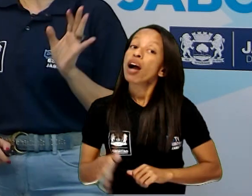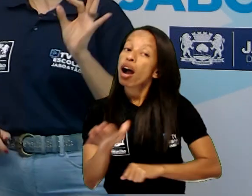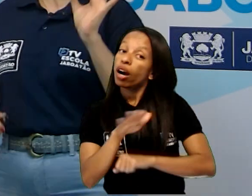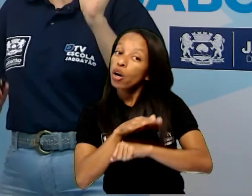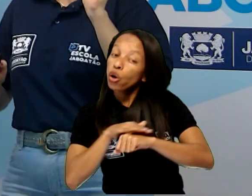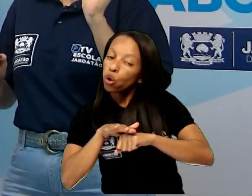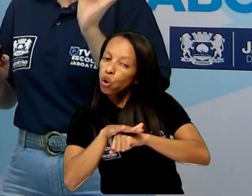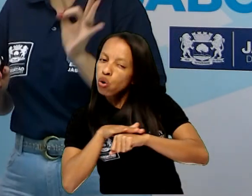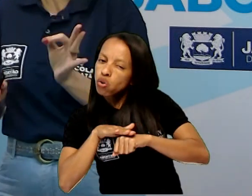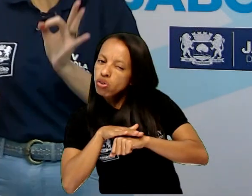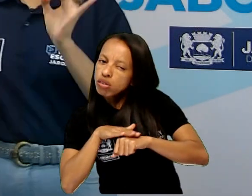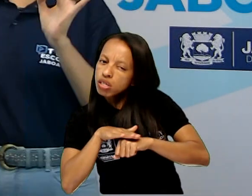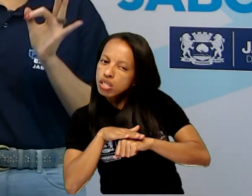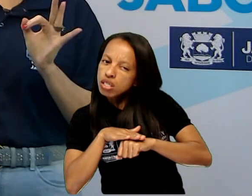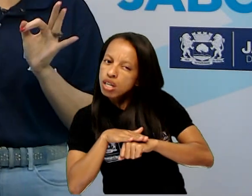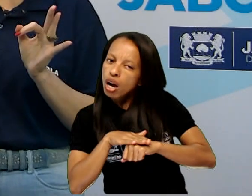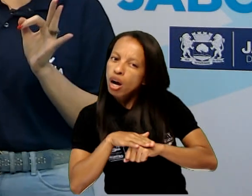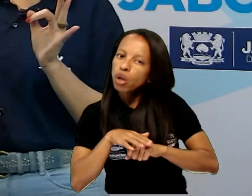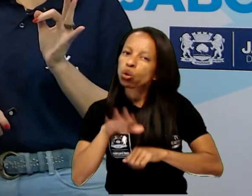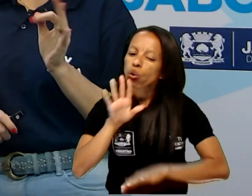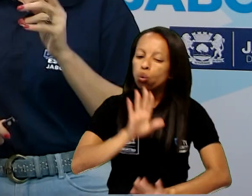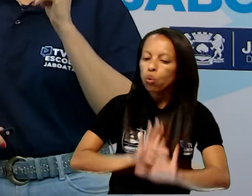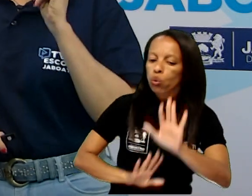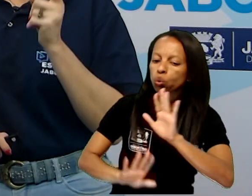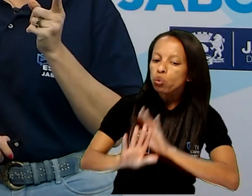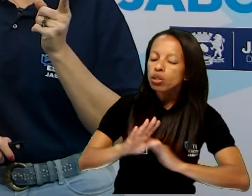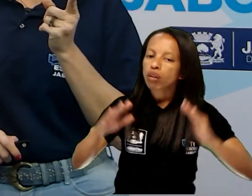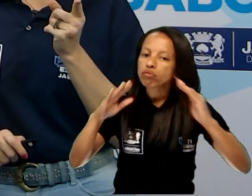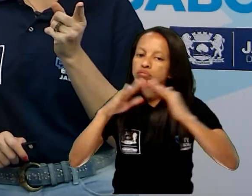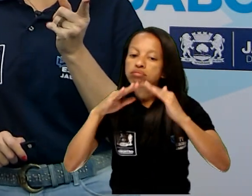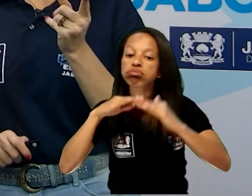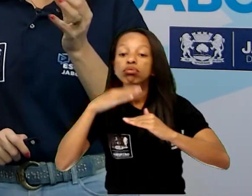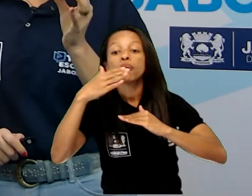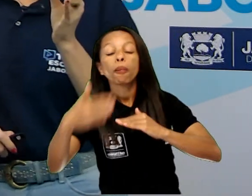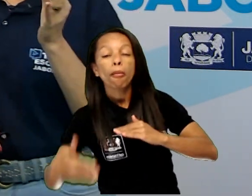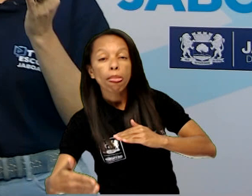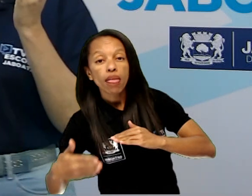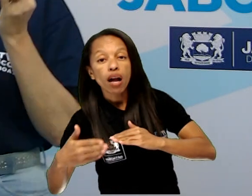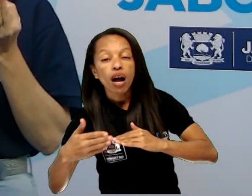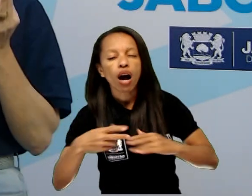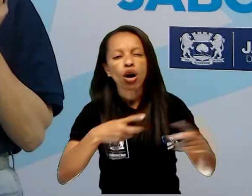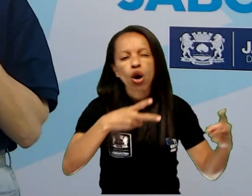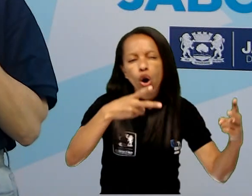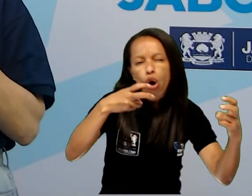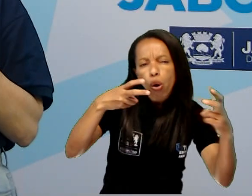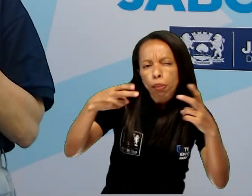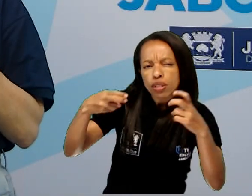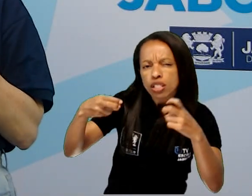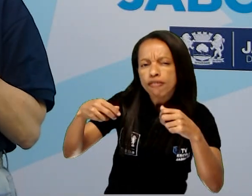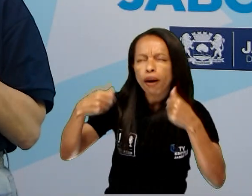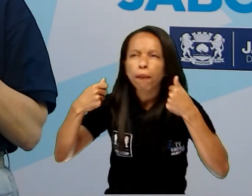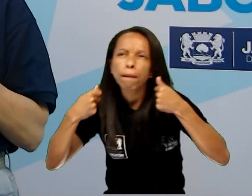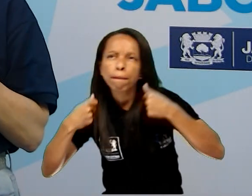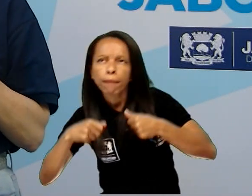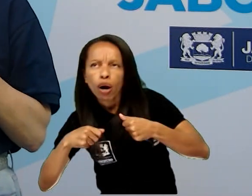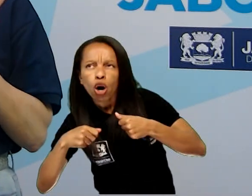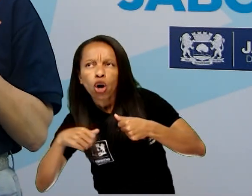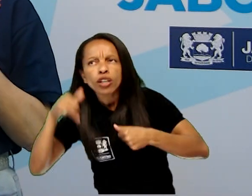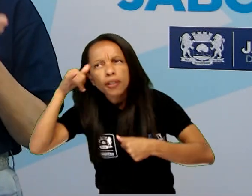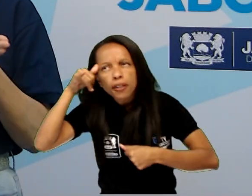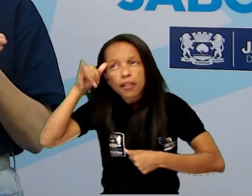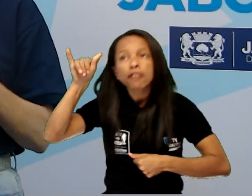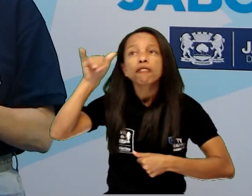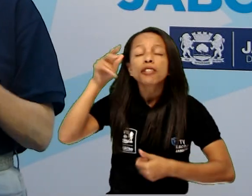agora dos cuidados na área externa. Vamos observar o que a gente pode prevenir de acidente nas